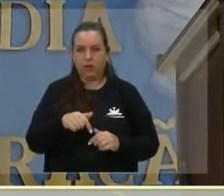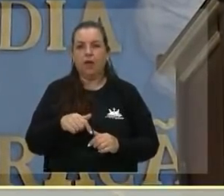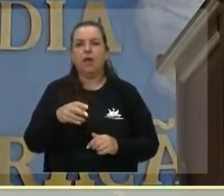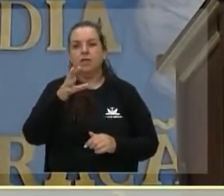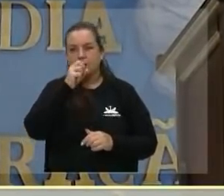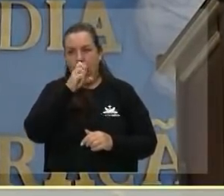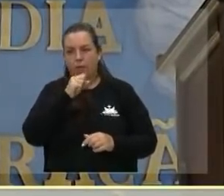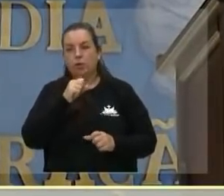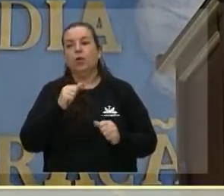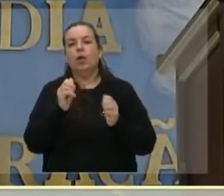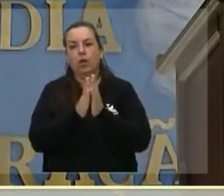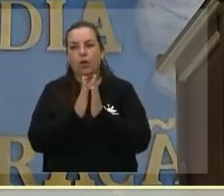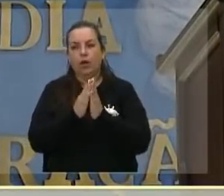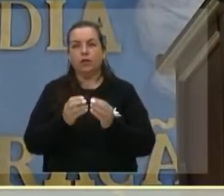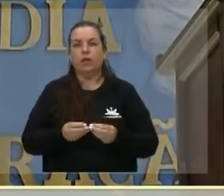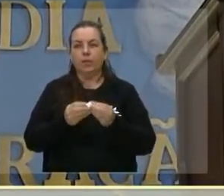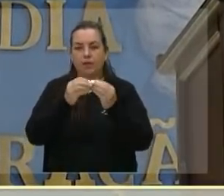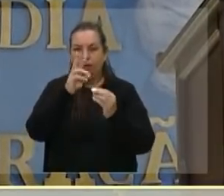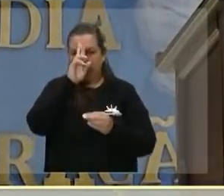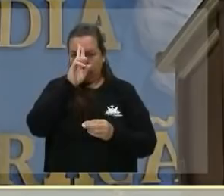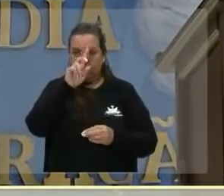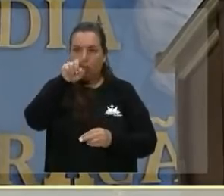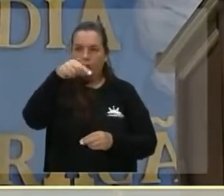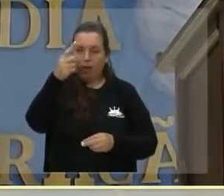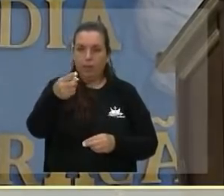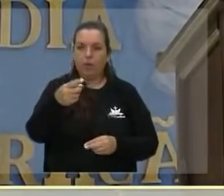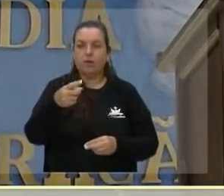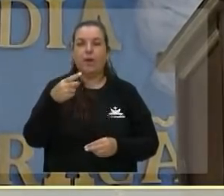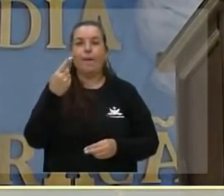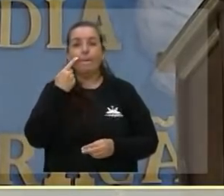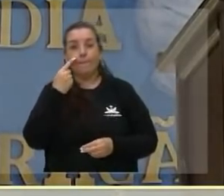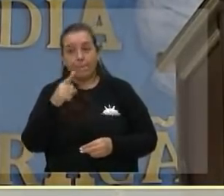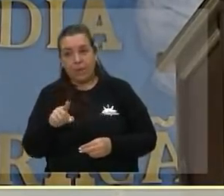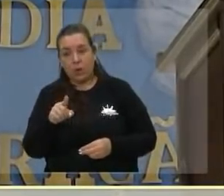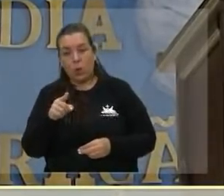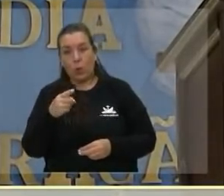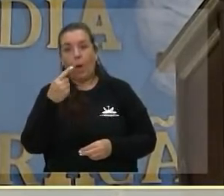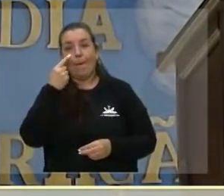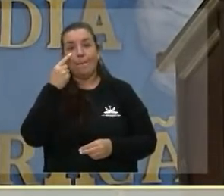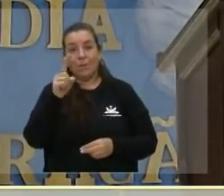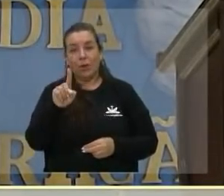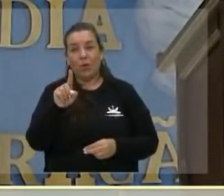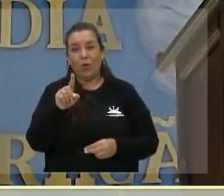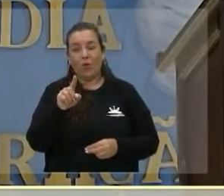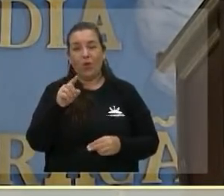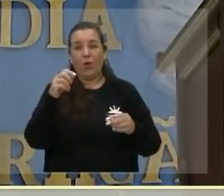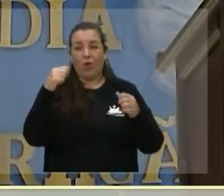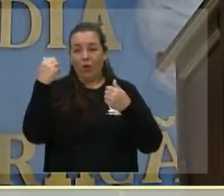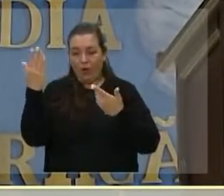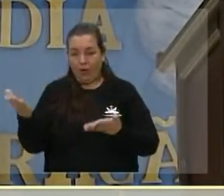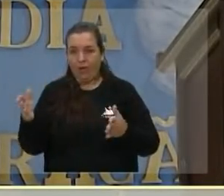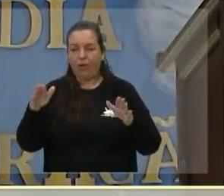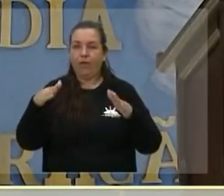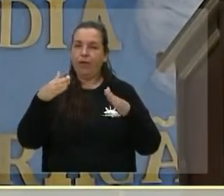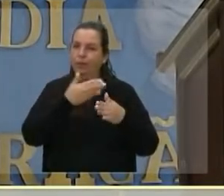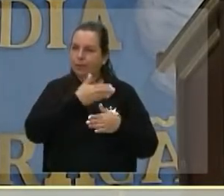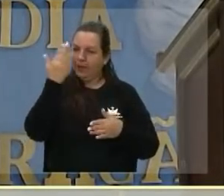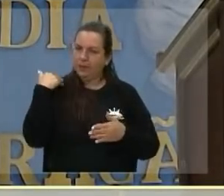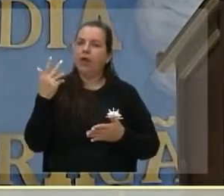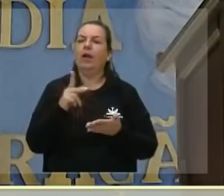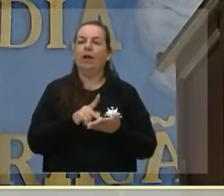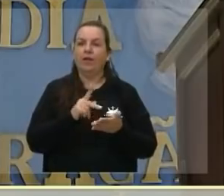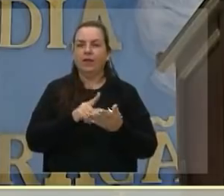sábado eu reza a missa do meio-dia e depois das mil ave mil meu filho você quer ficar fora é